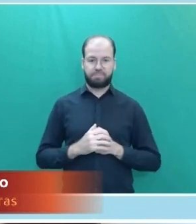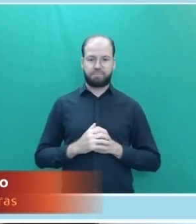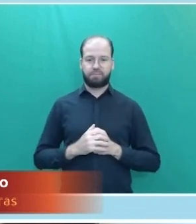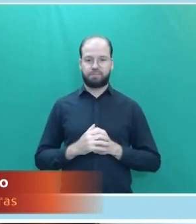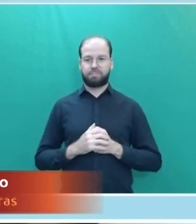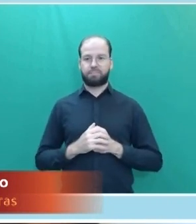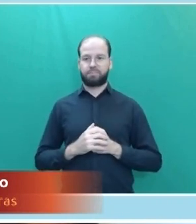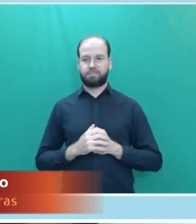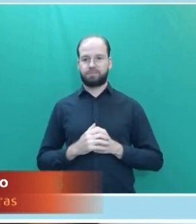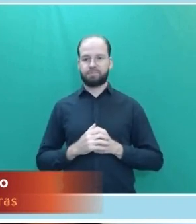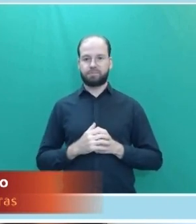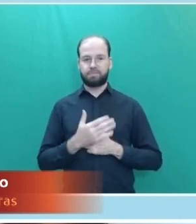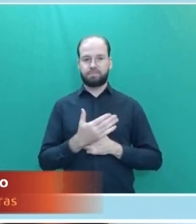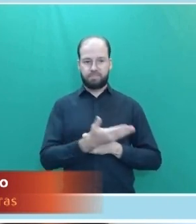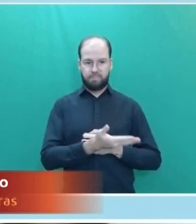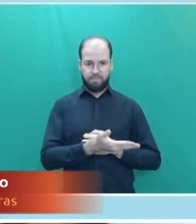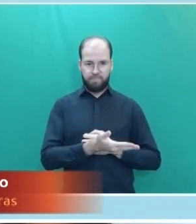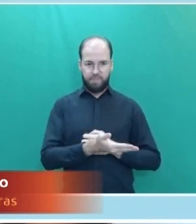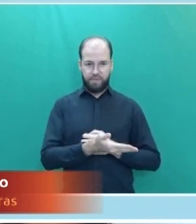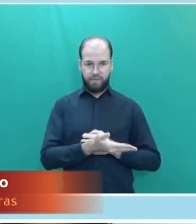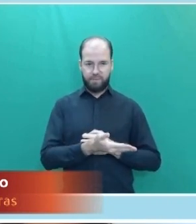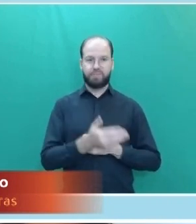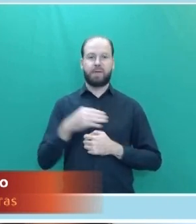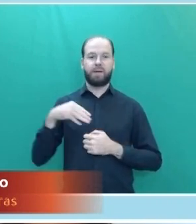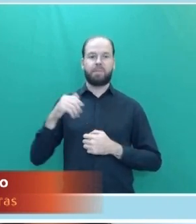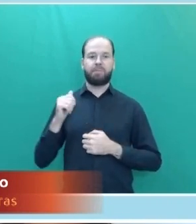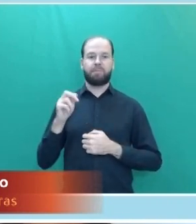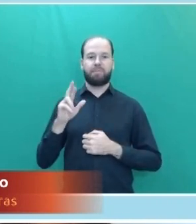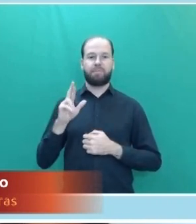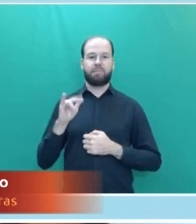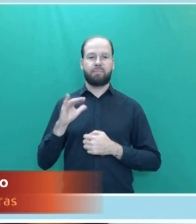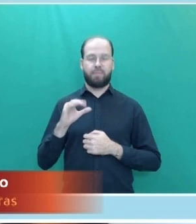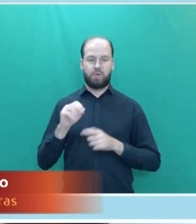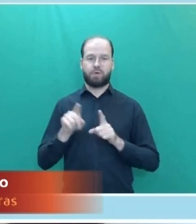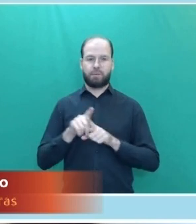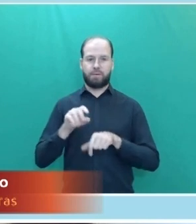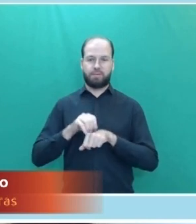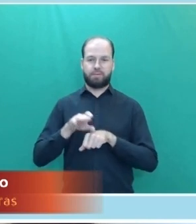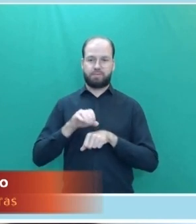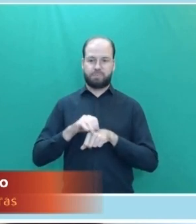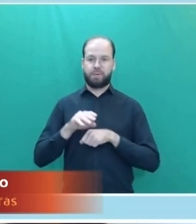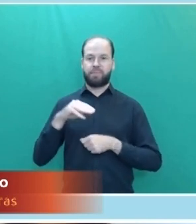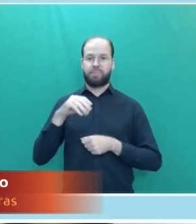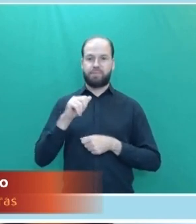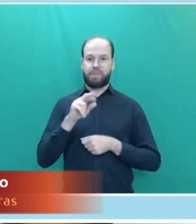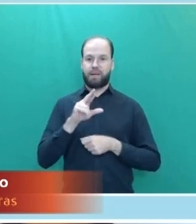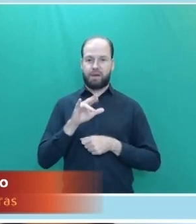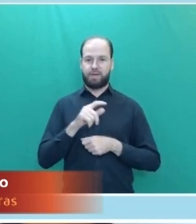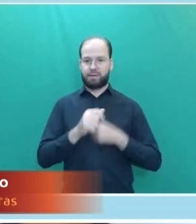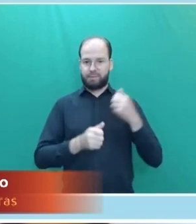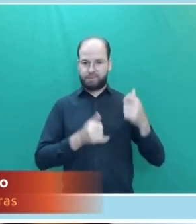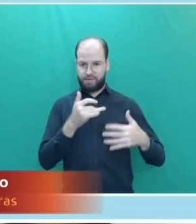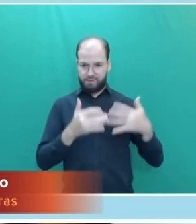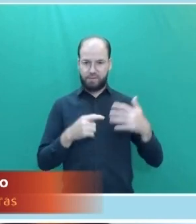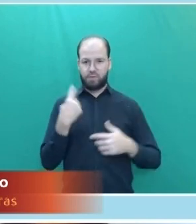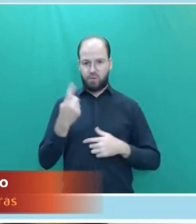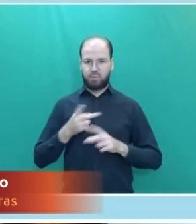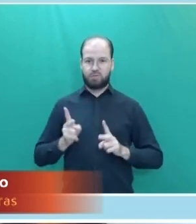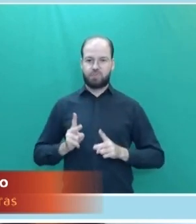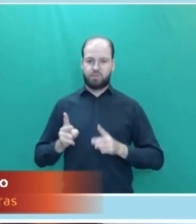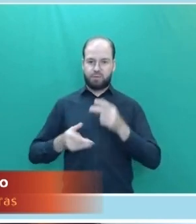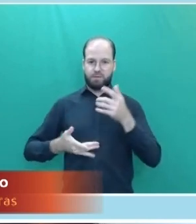Mário, queria sua contribuição também em relação a isso, né? Bom que a Maria já foi acrescentando outras camadas que a gente vai continuar discutindo nas